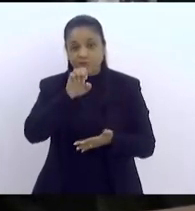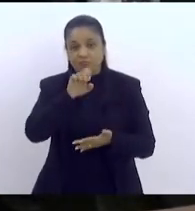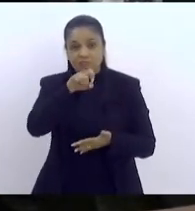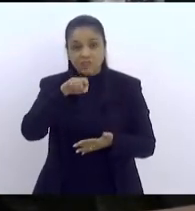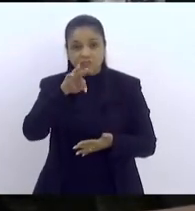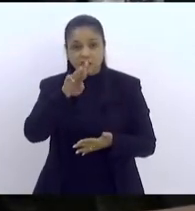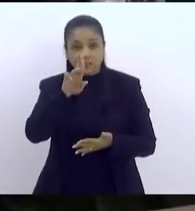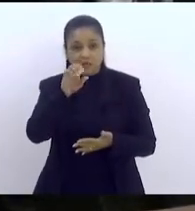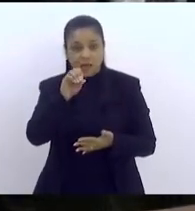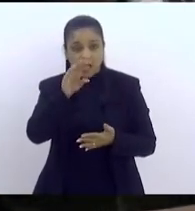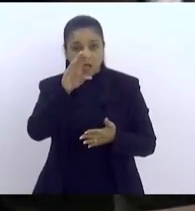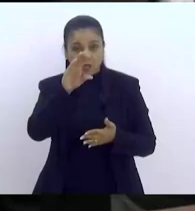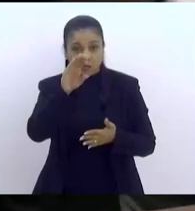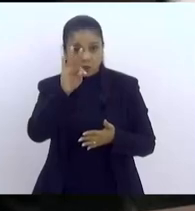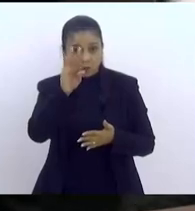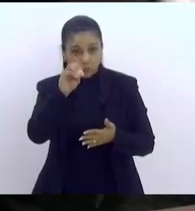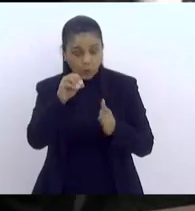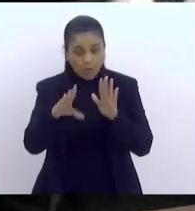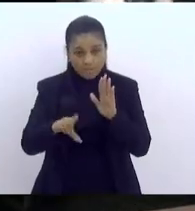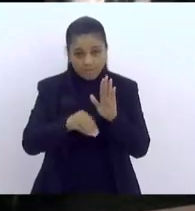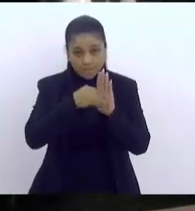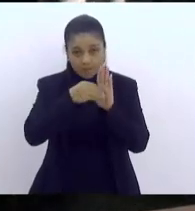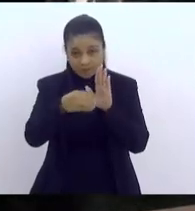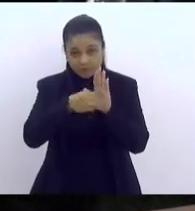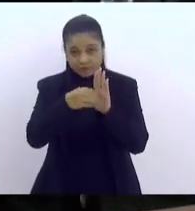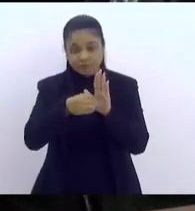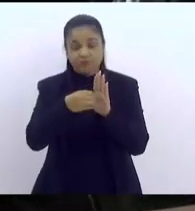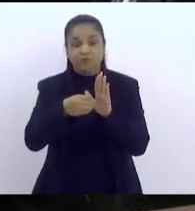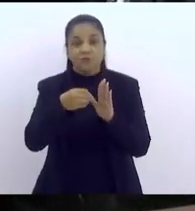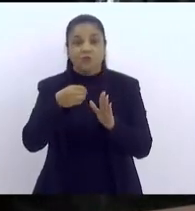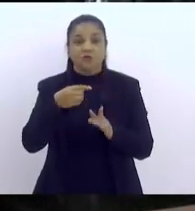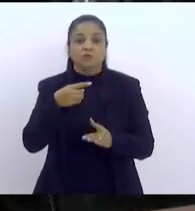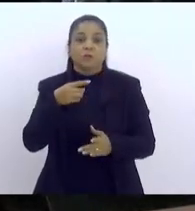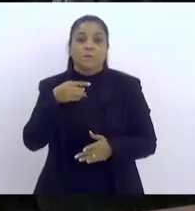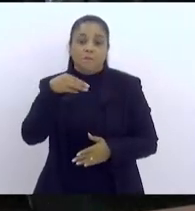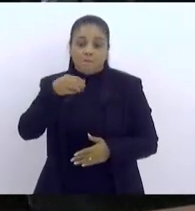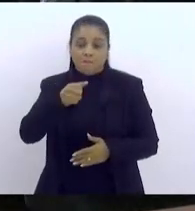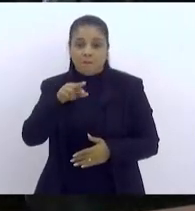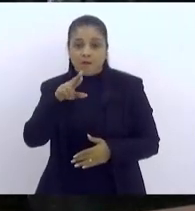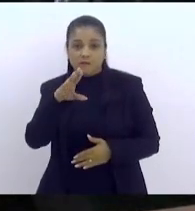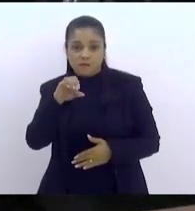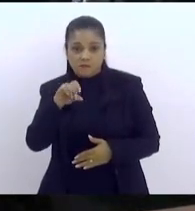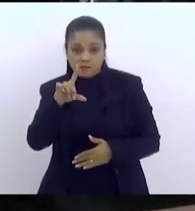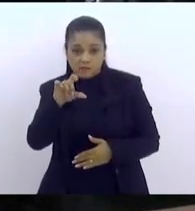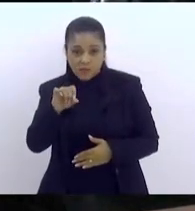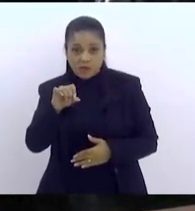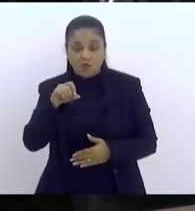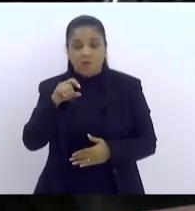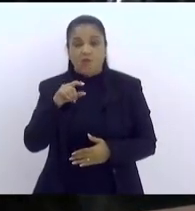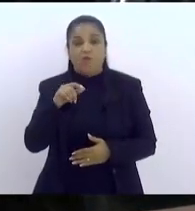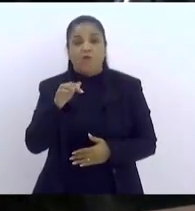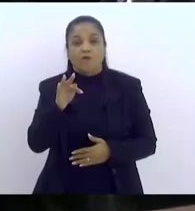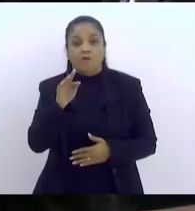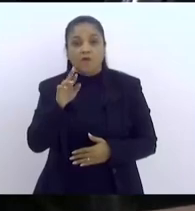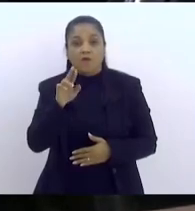de uma emenda parlamentar do senhor Marcelo Freixo, que destinou R$ 250 mil para essa